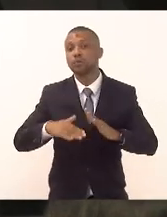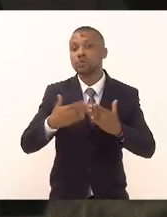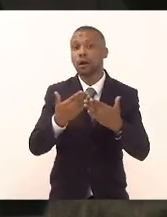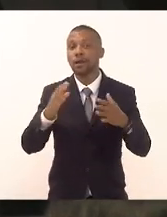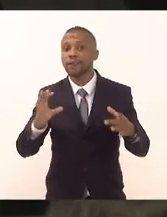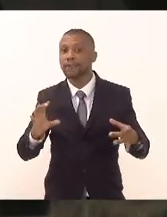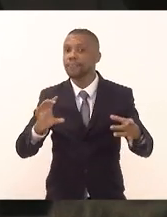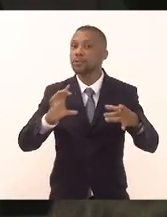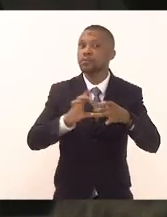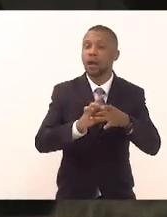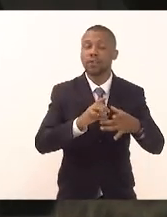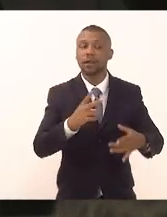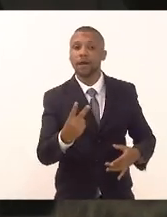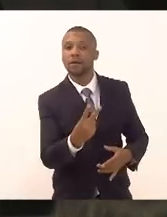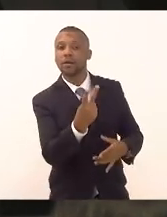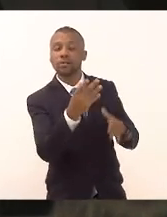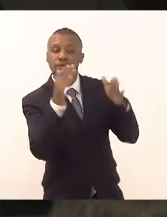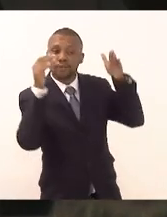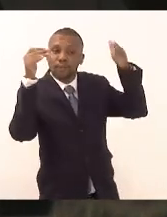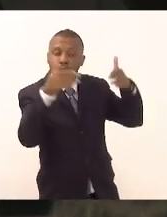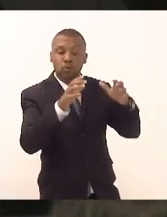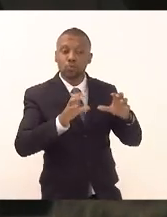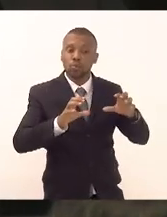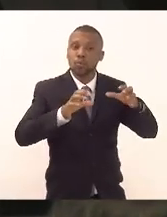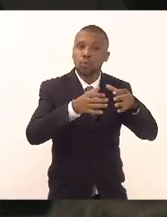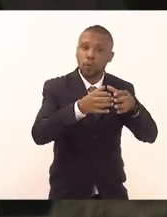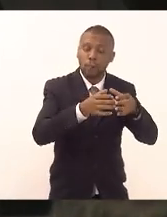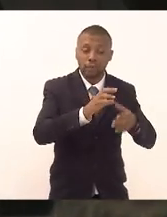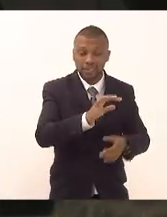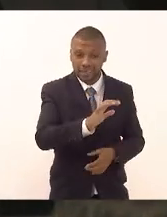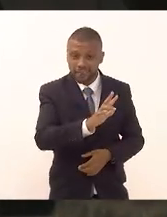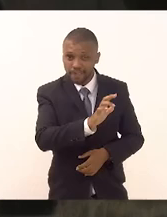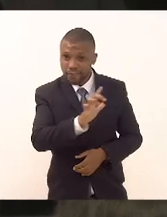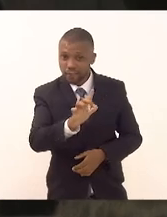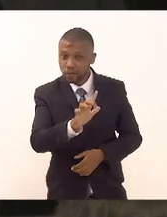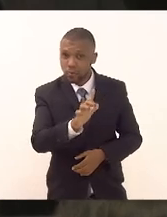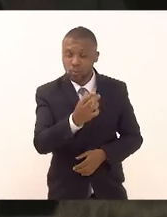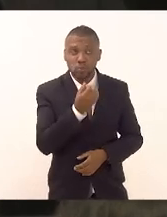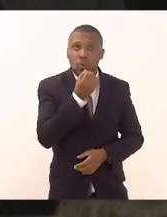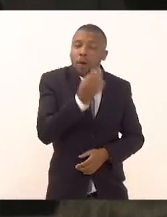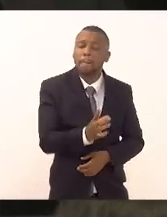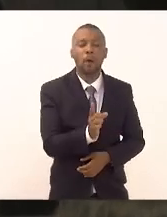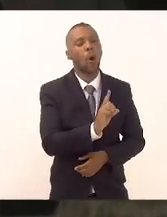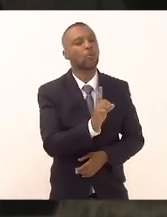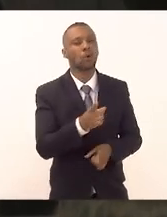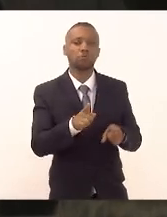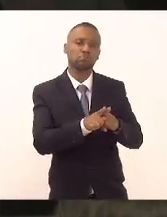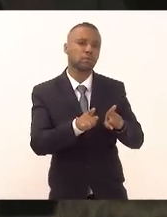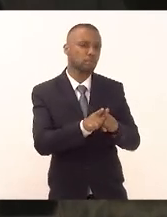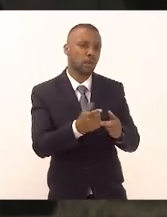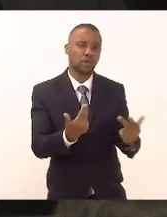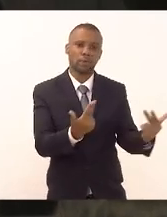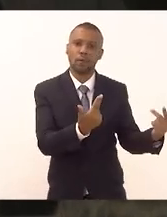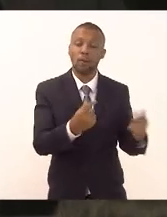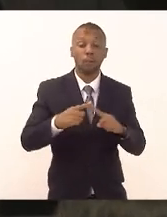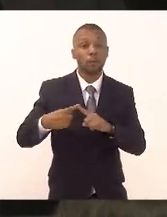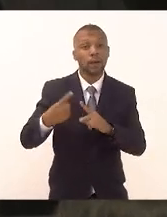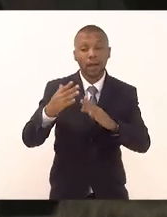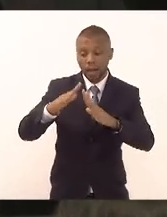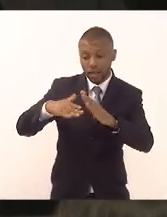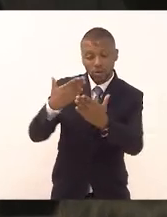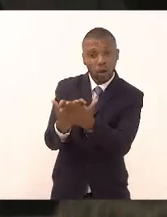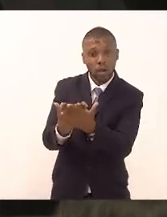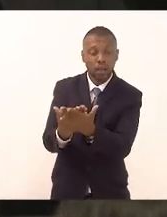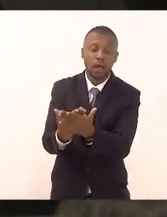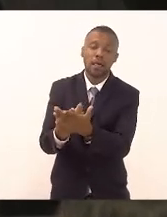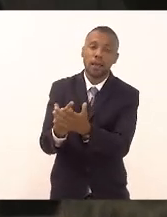vinculadas aos valores de uma determinada corporação civil, também não seria bom, porque, na verdade, as escolas precisam trabalhar com